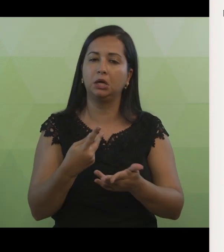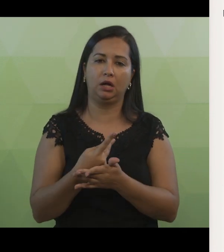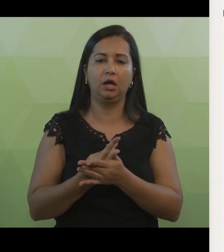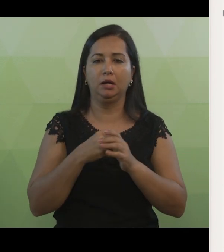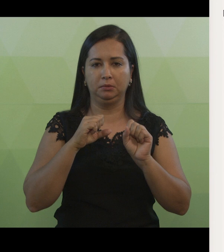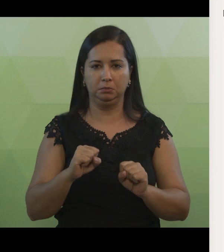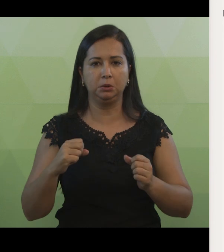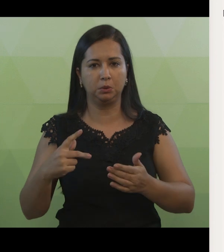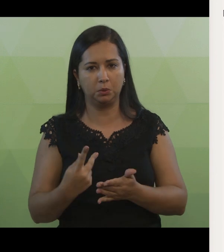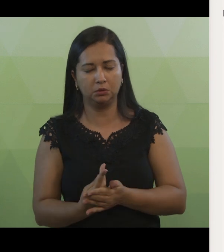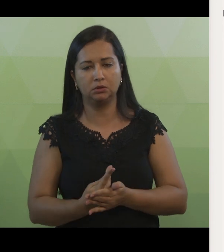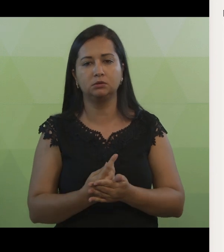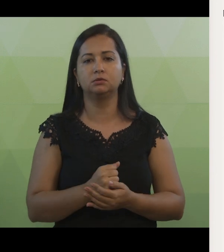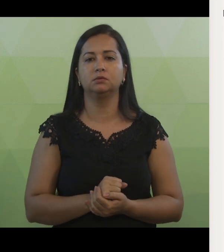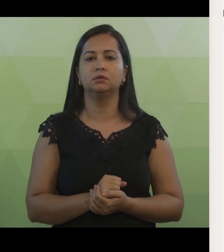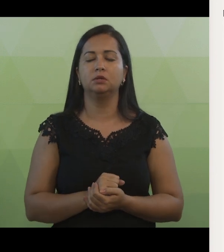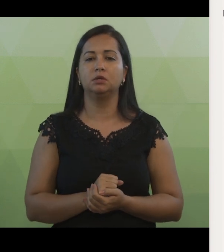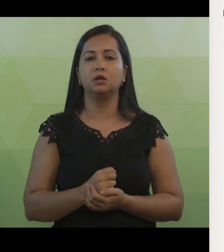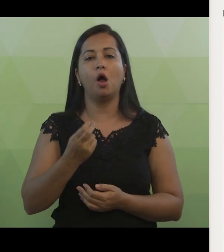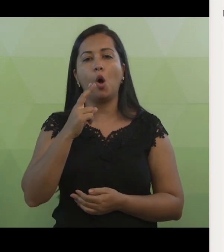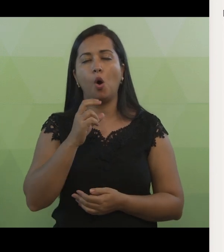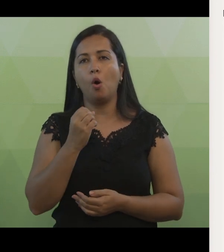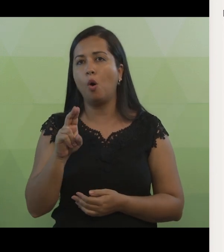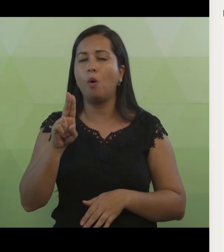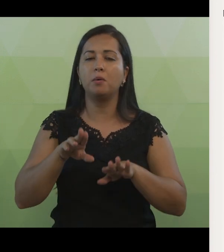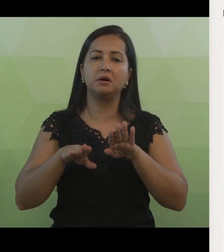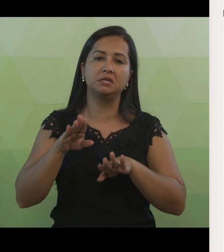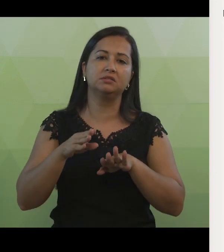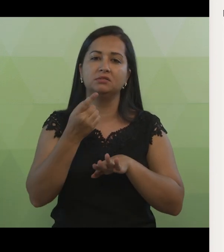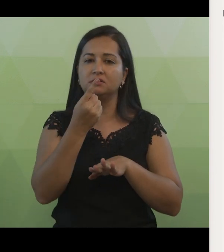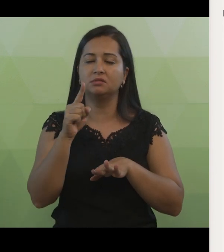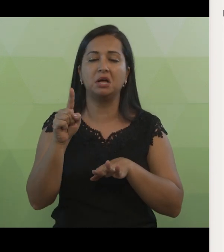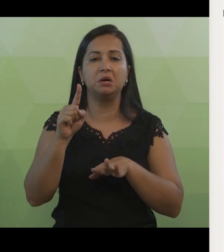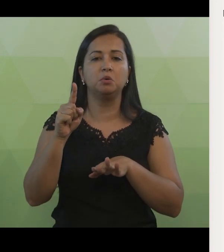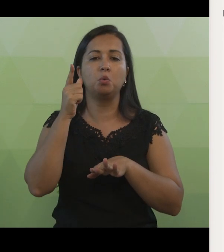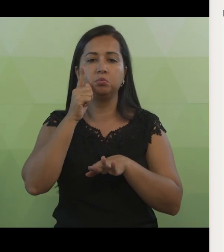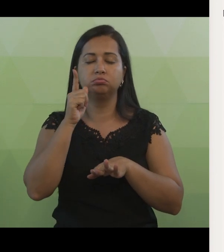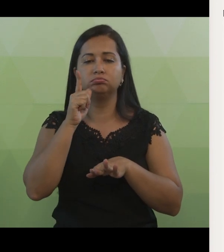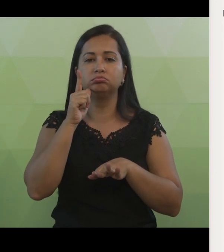parte de não atender uma funcionalidade.